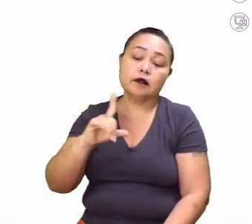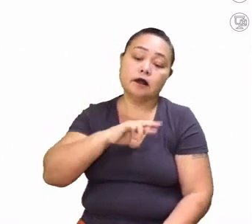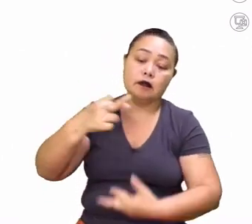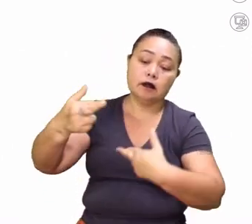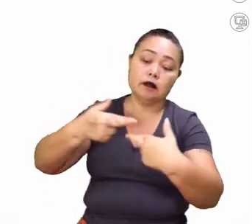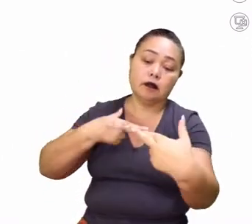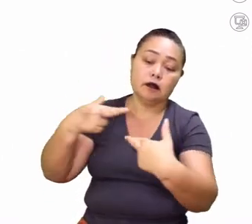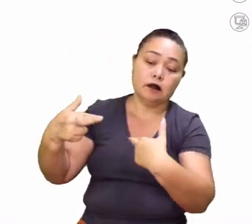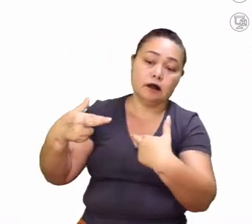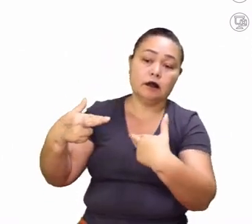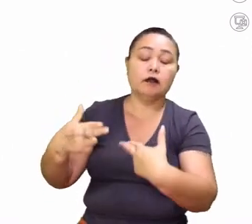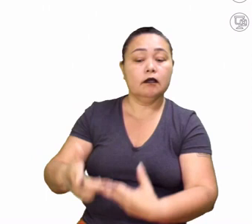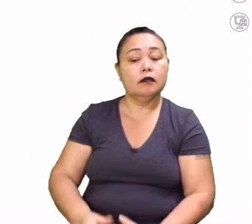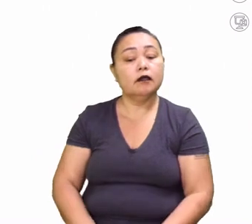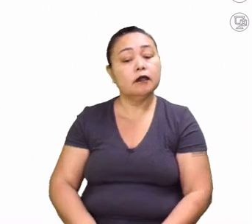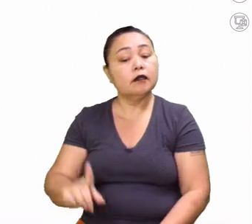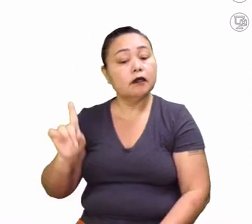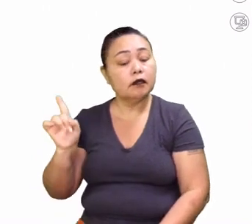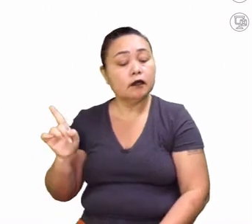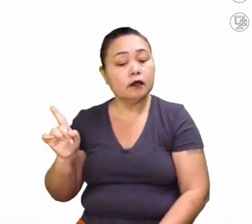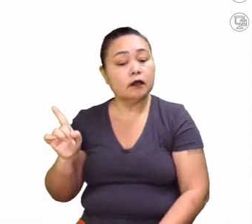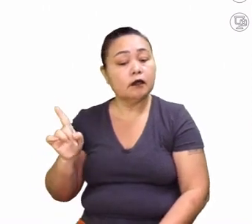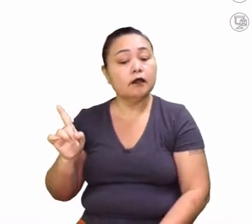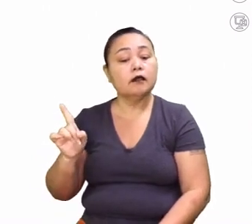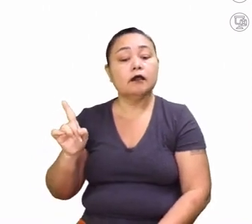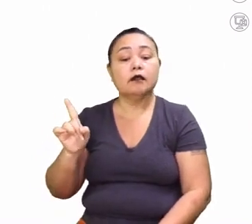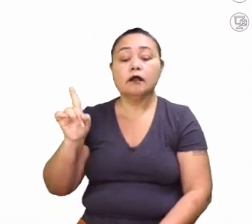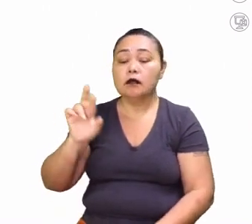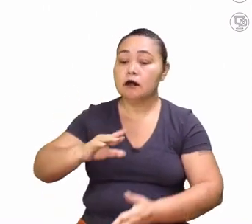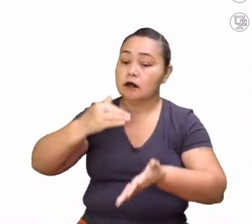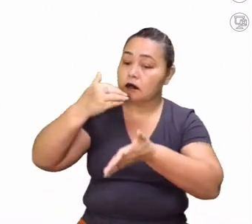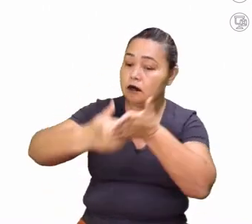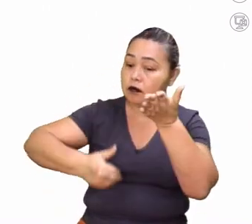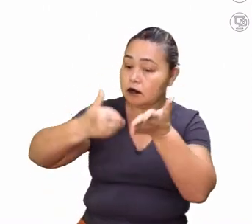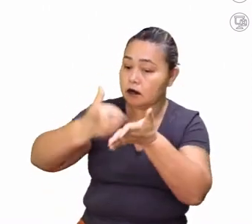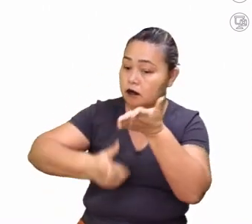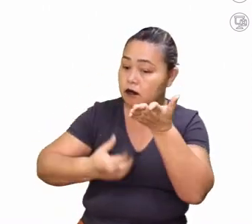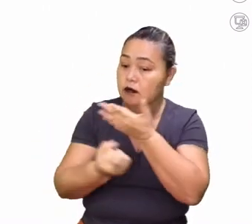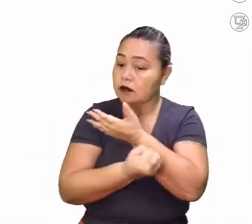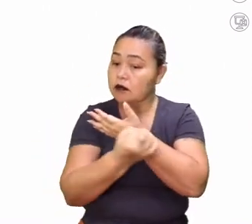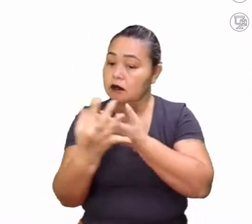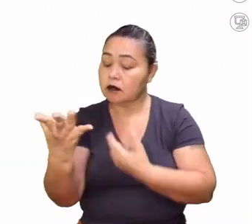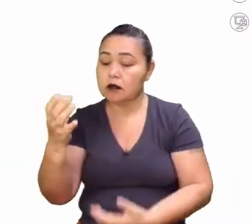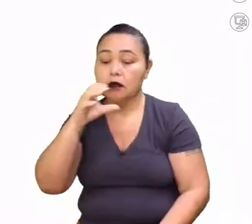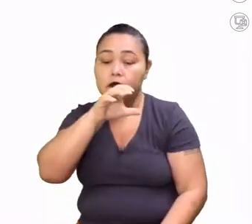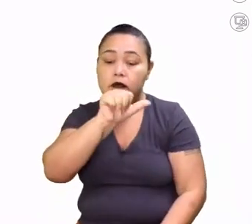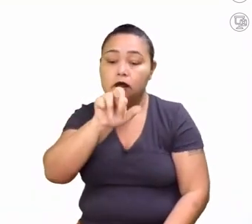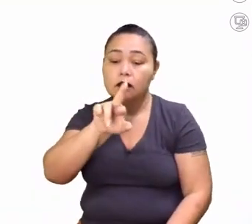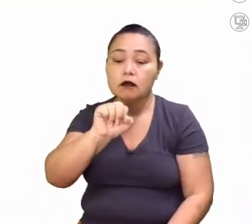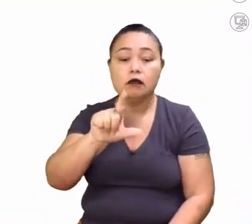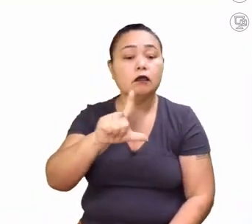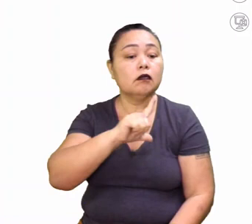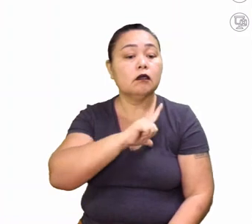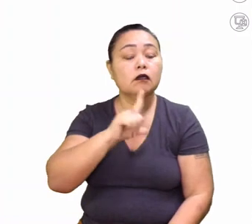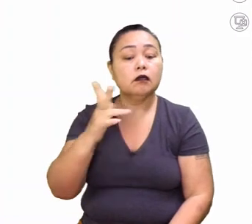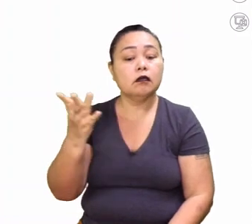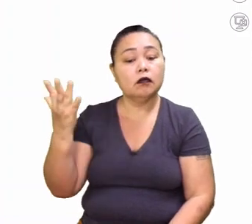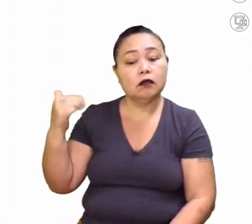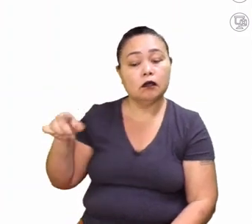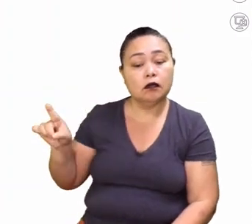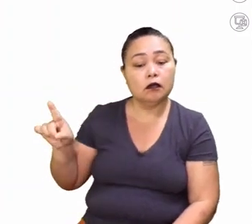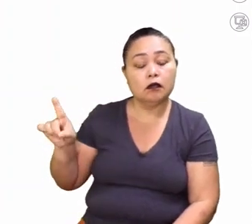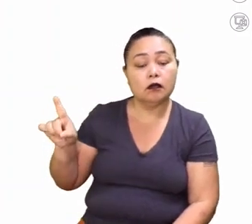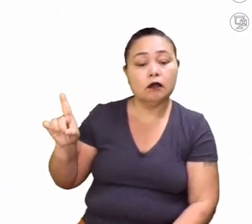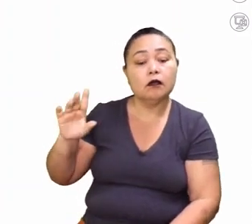relação aqui né a diferença das duas quantidades de calor que é o trabalho realizado quanto só um pouquinho